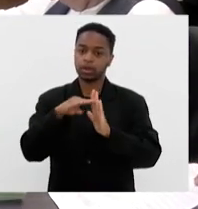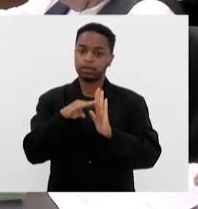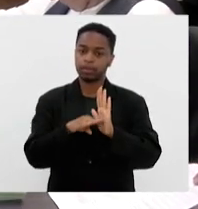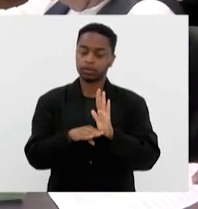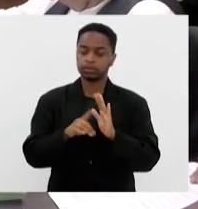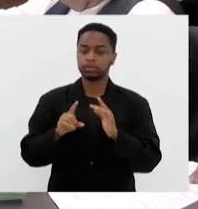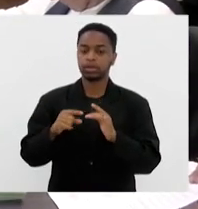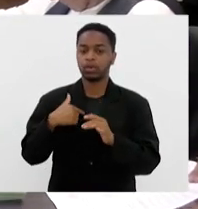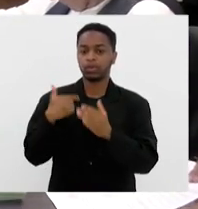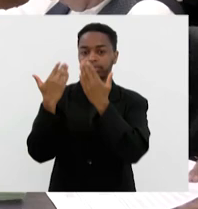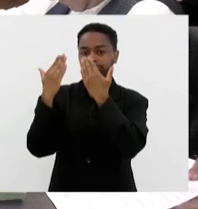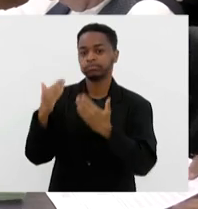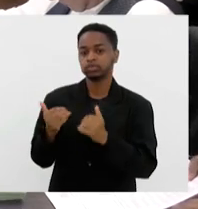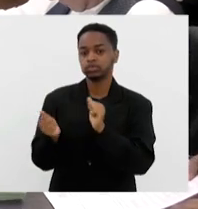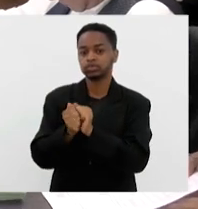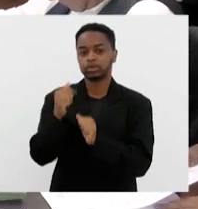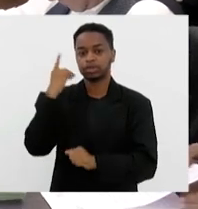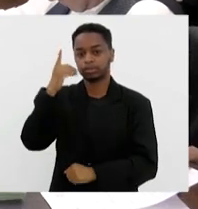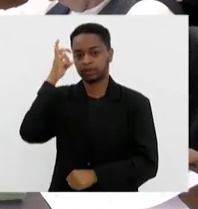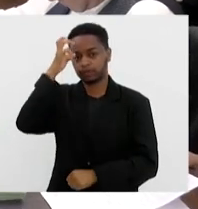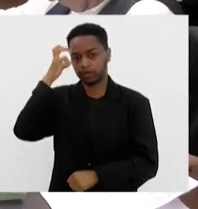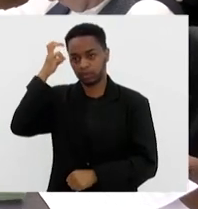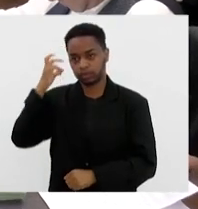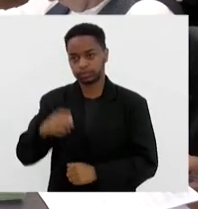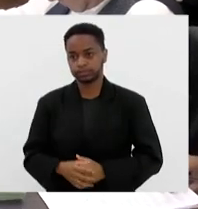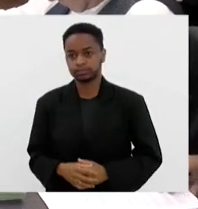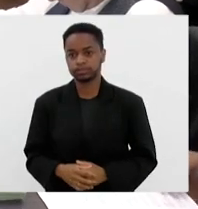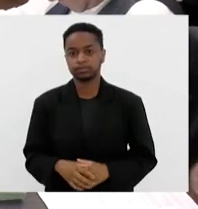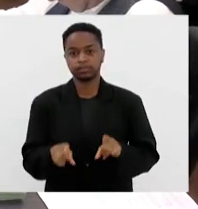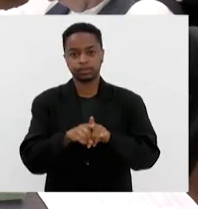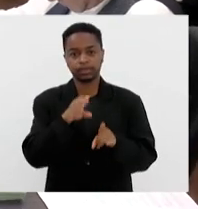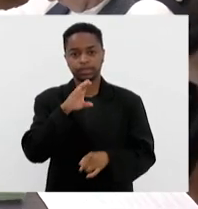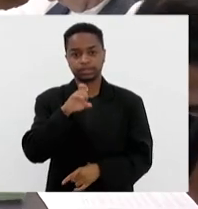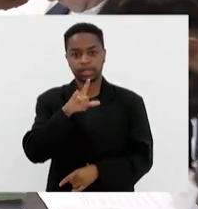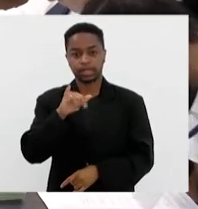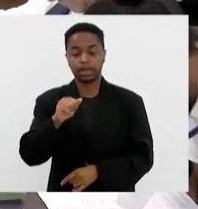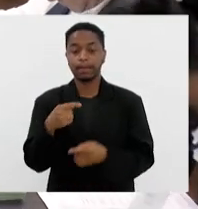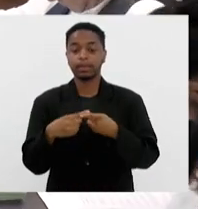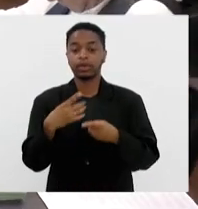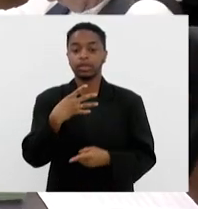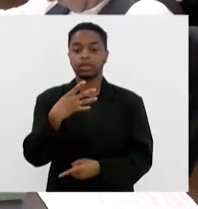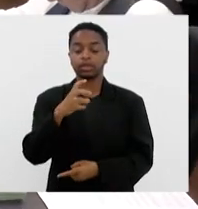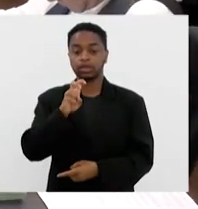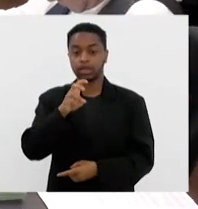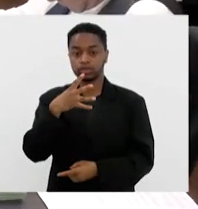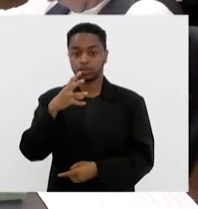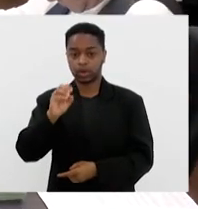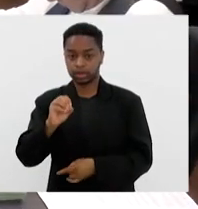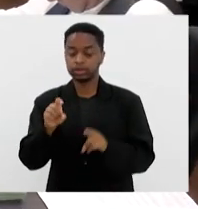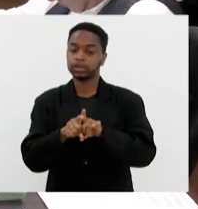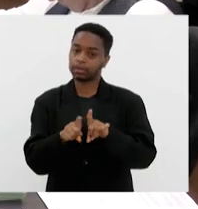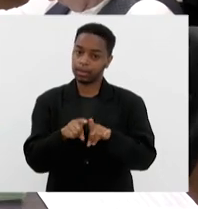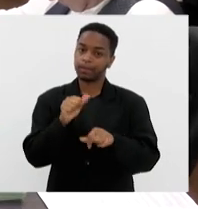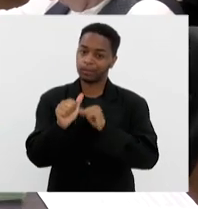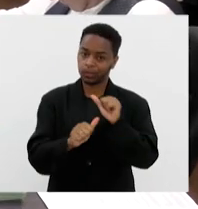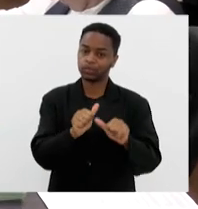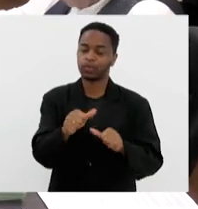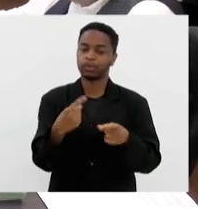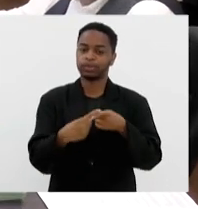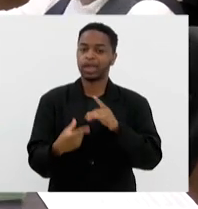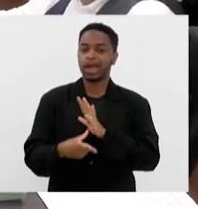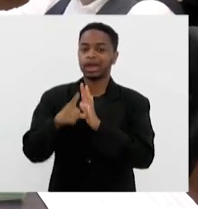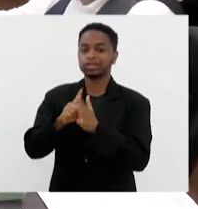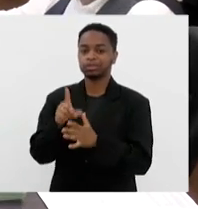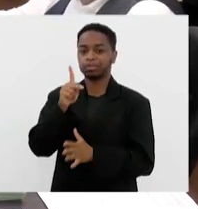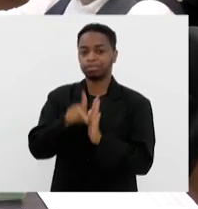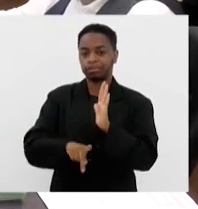E aí faço compartilhado aqui com a deputada Verônica, e com a deputada Célia também. O 540, possa... desculpa, ele também foi transformado. Foi... É